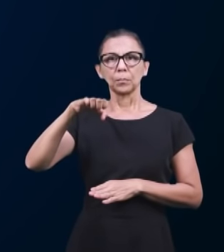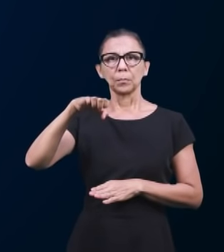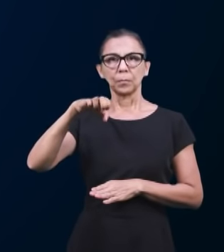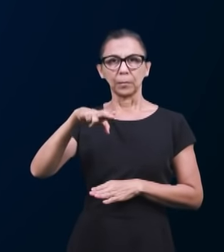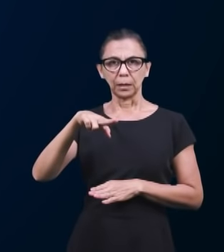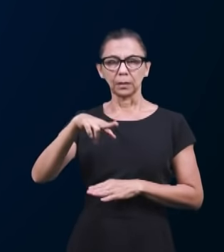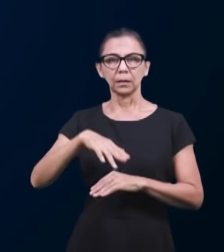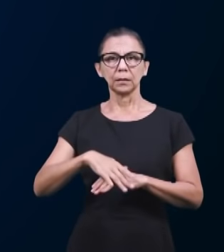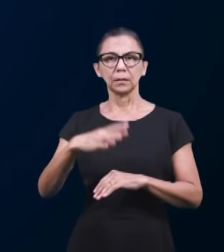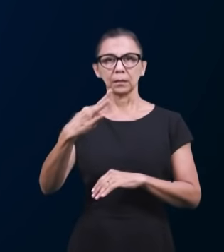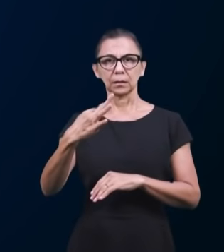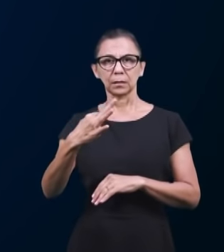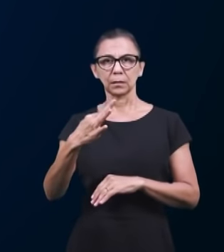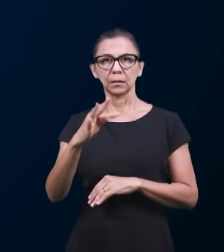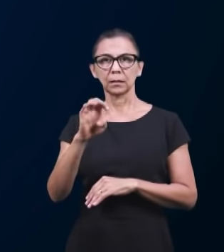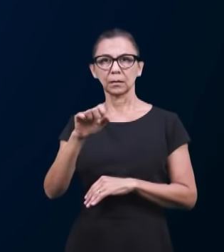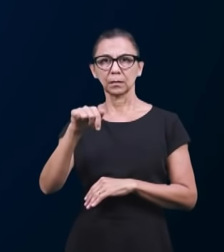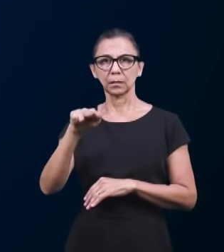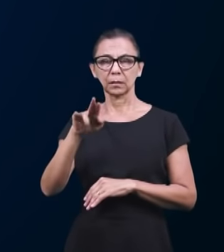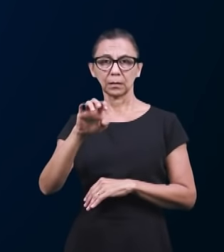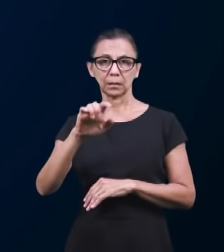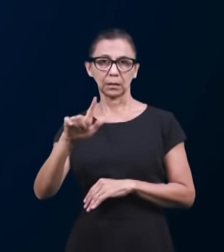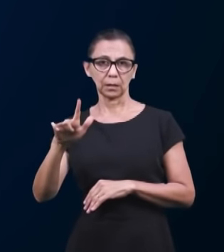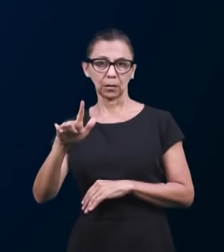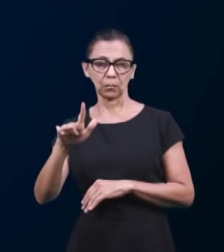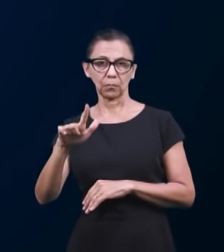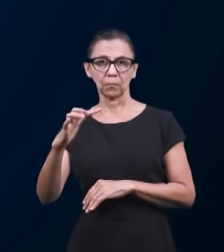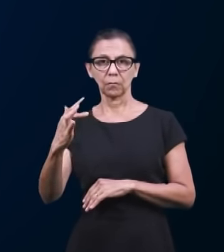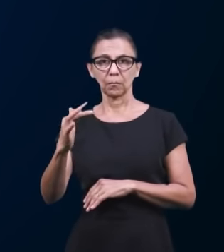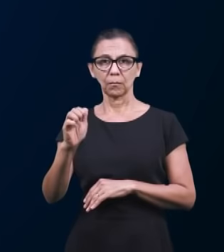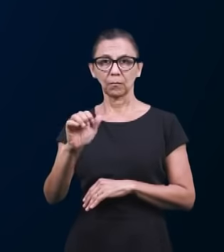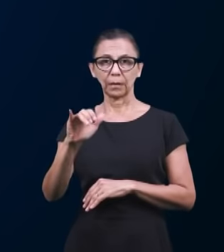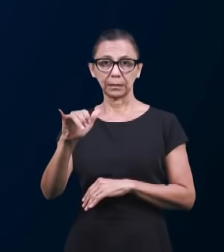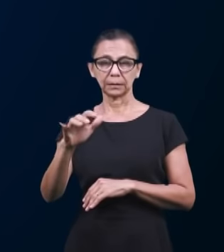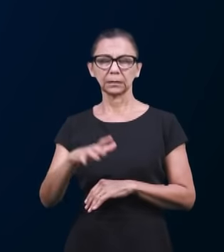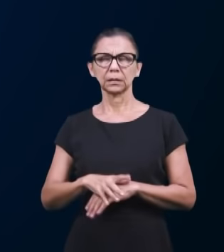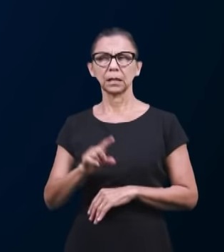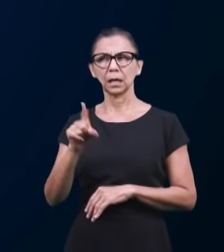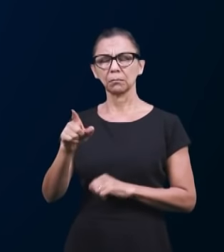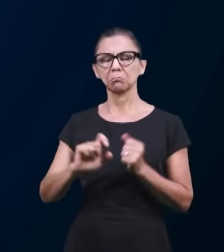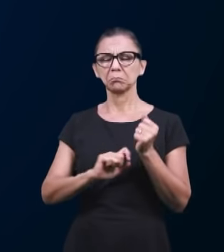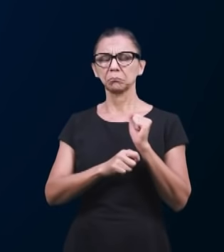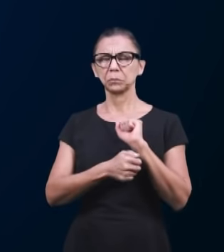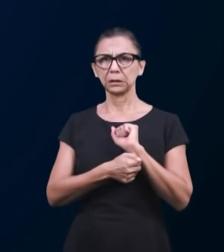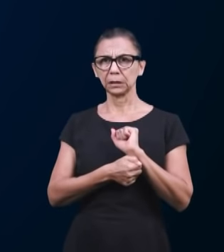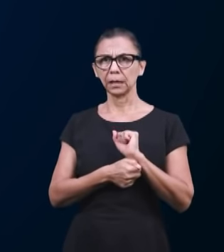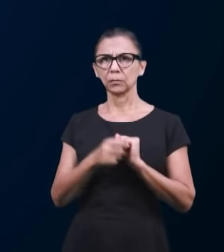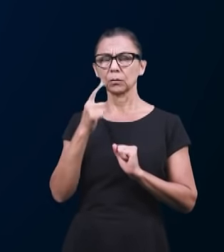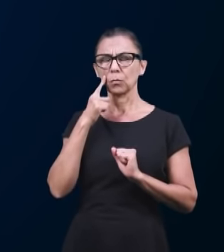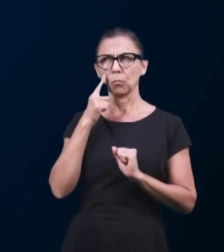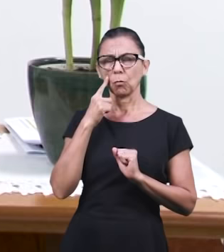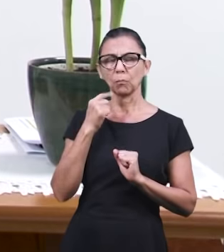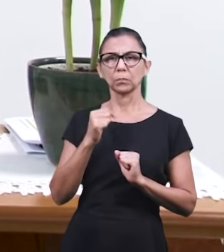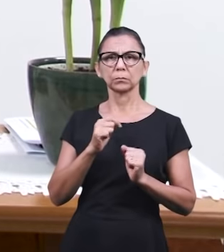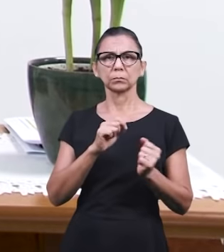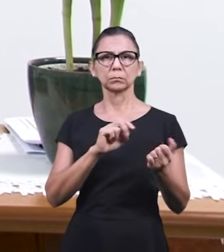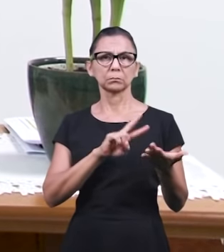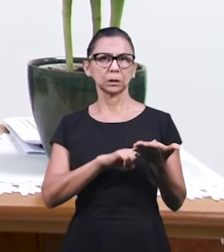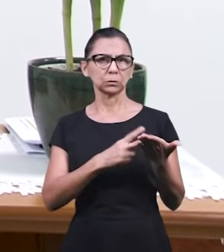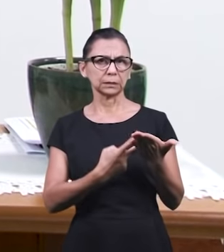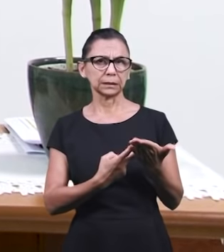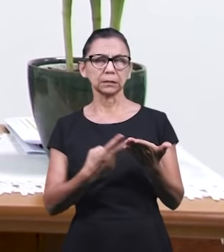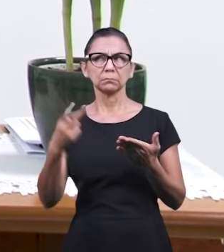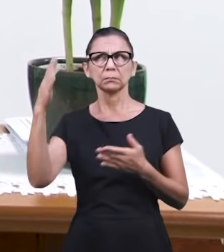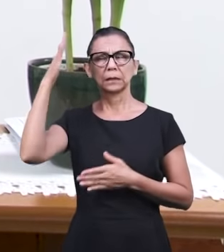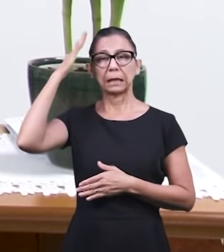daquilo, afirmando aqui que é interpretado. Interpretação é a revelação de um mistério. Amém? Paz do Senhor Jesus.